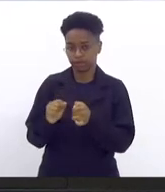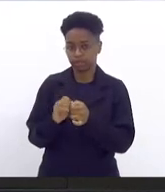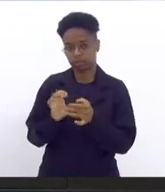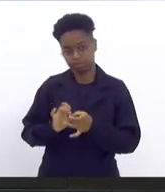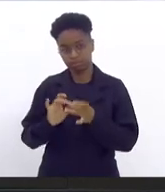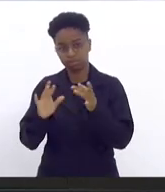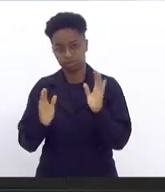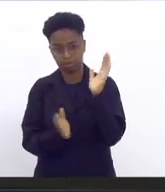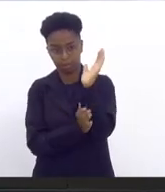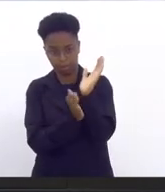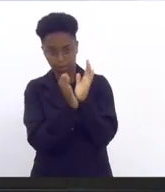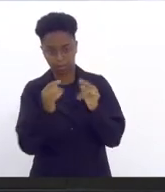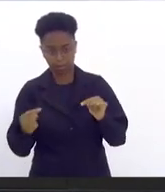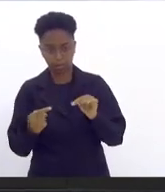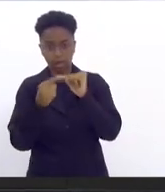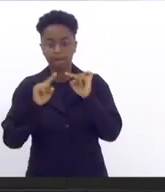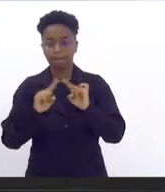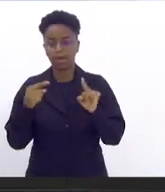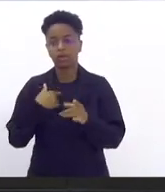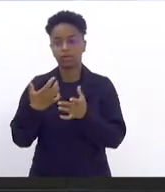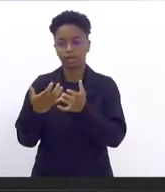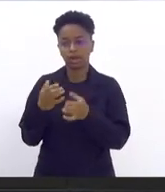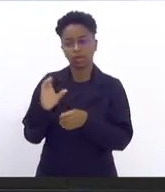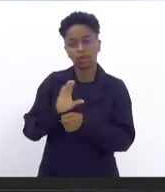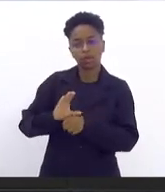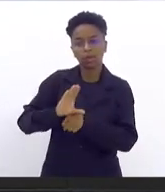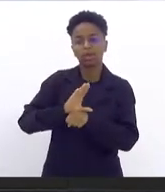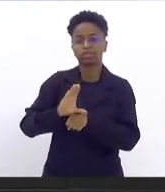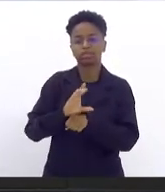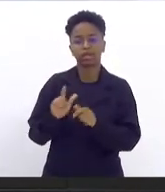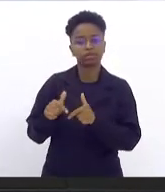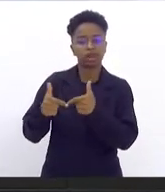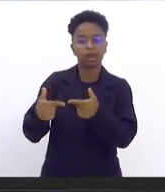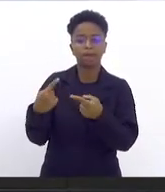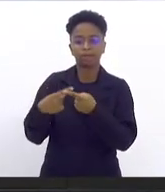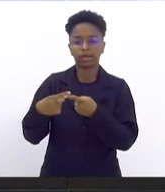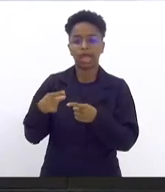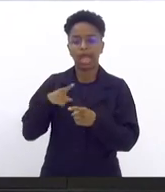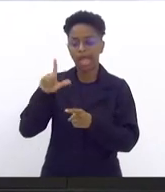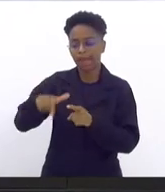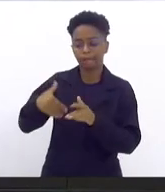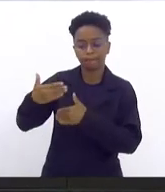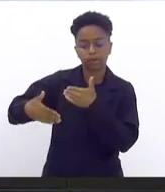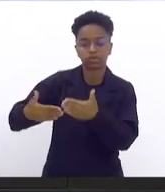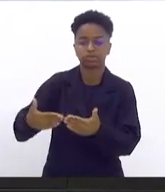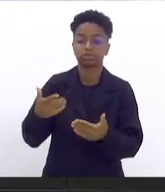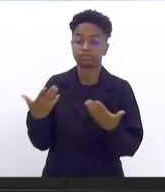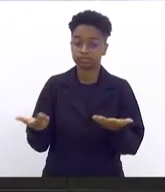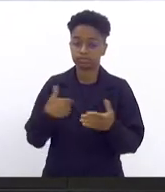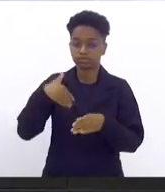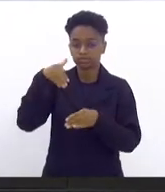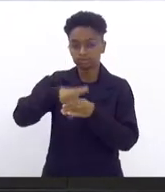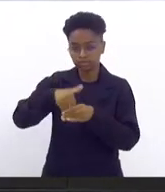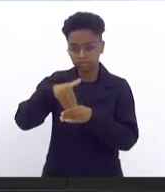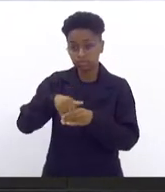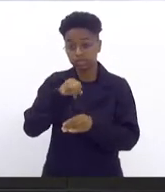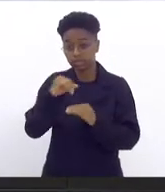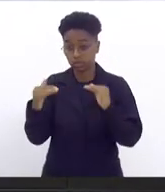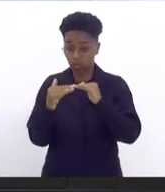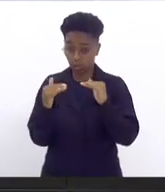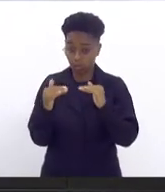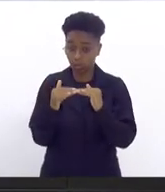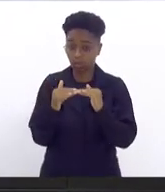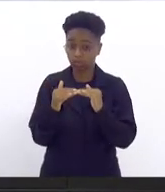permita que faça monocraticamente, quero fazê-lo com o colegiado até para que seja adotado como procedimento. Então, vou botar em votação aqueles que